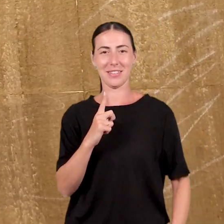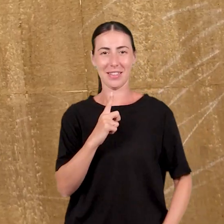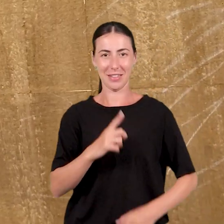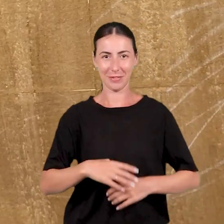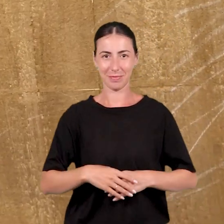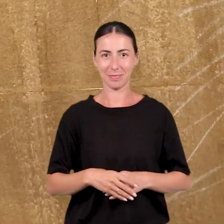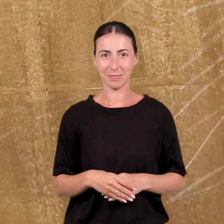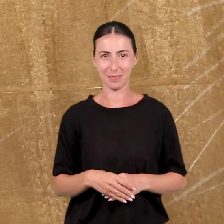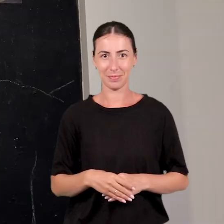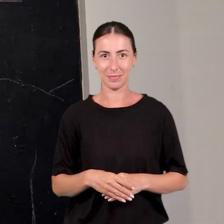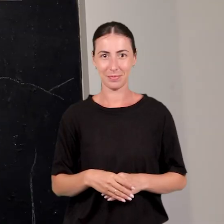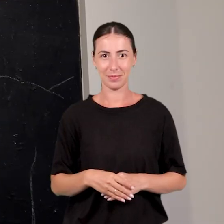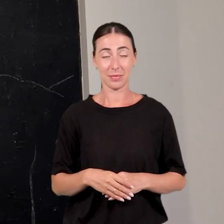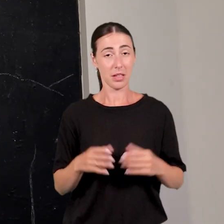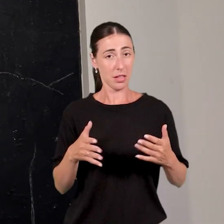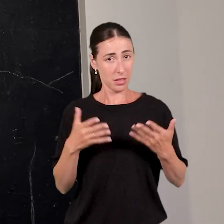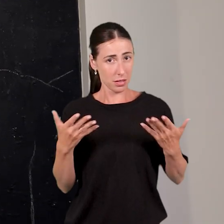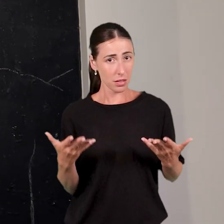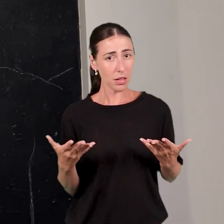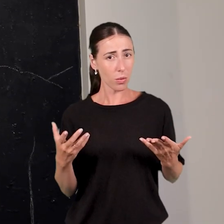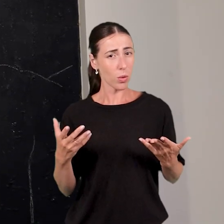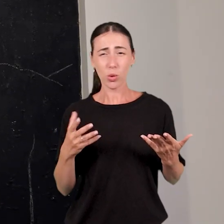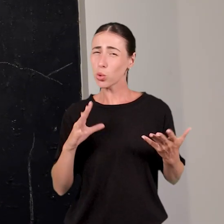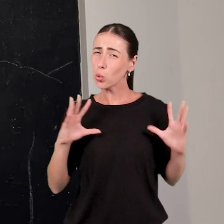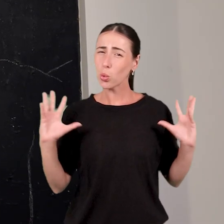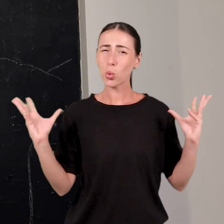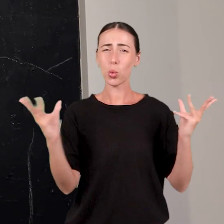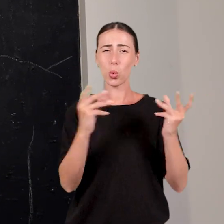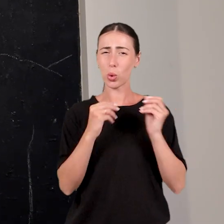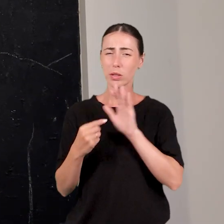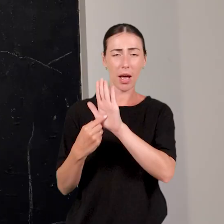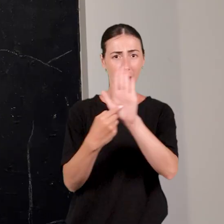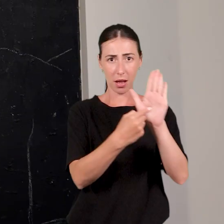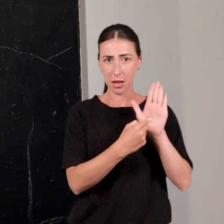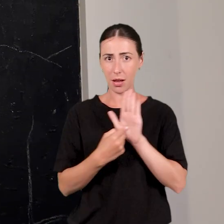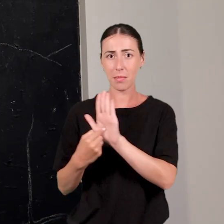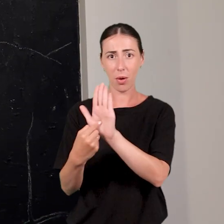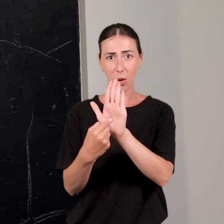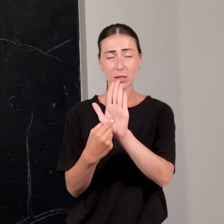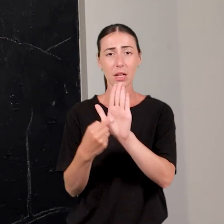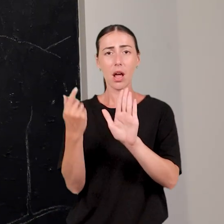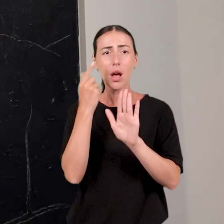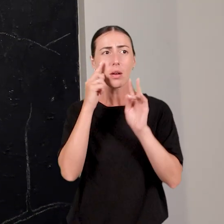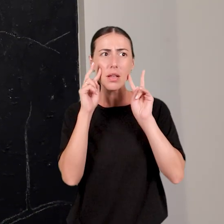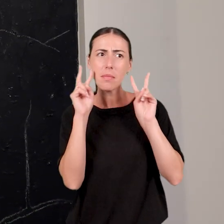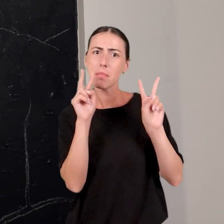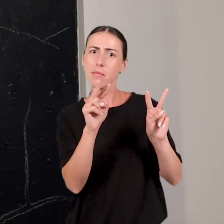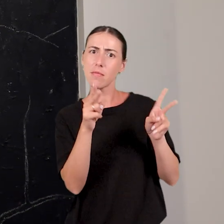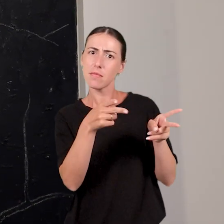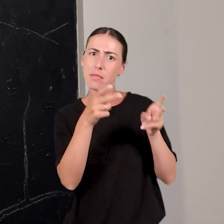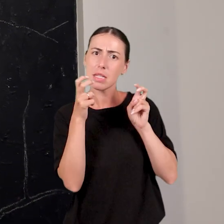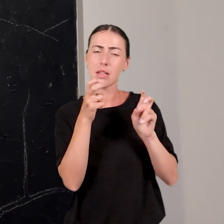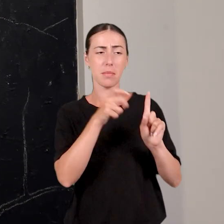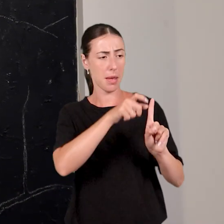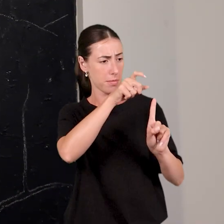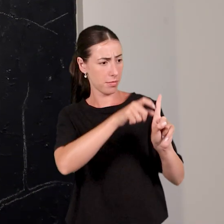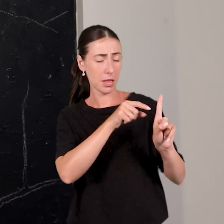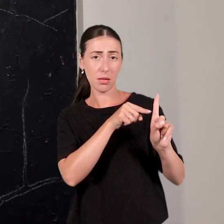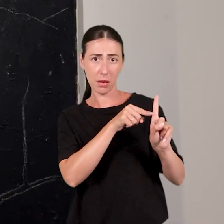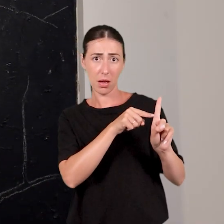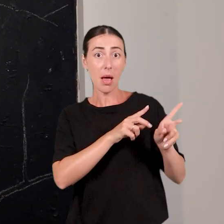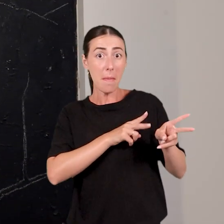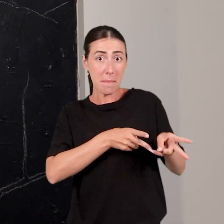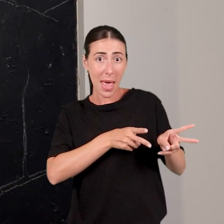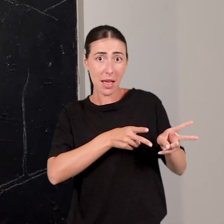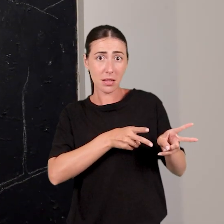distorções. Exemplo dessa proximidade é que ao longo de toda a mostra, em especial na sala Paulo Gaiardi,